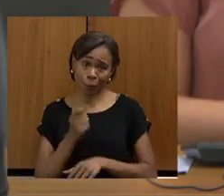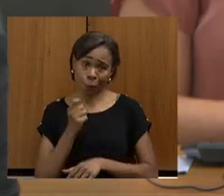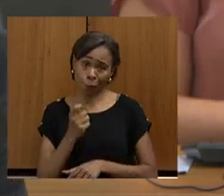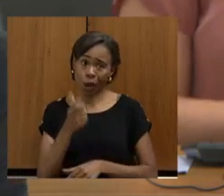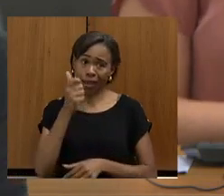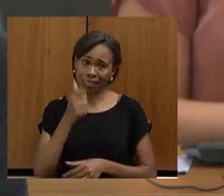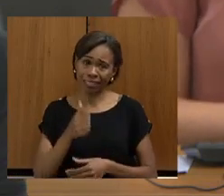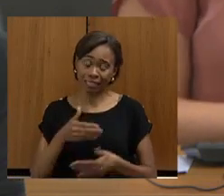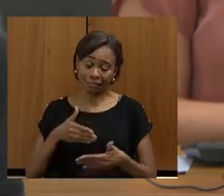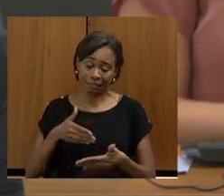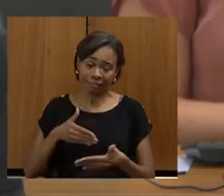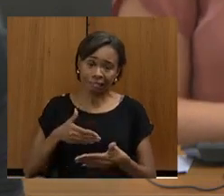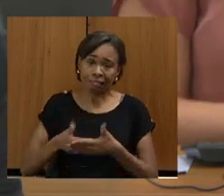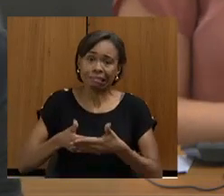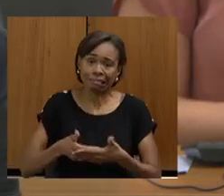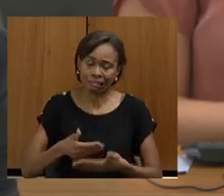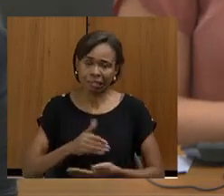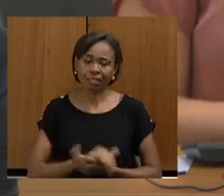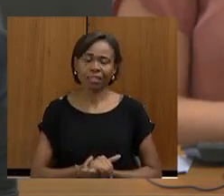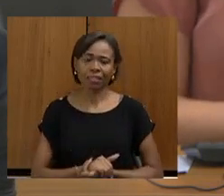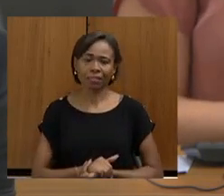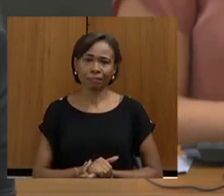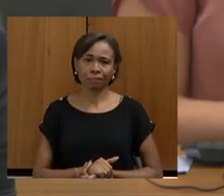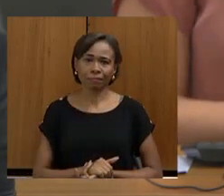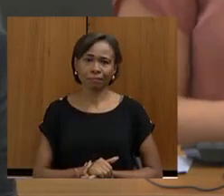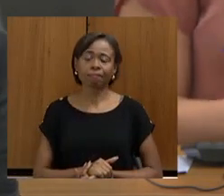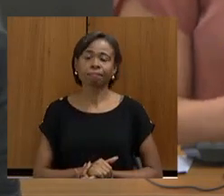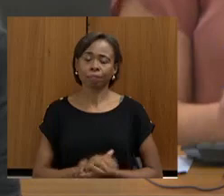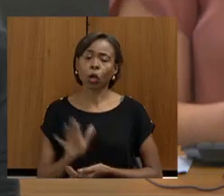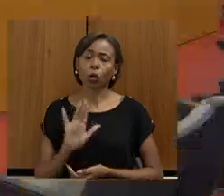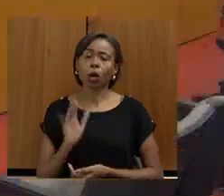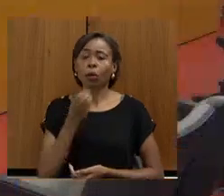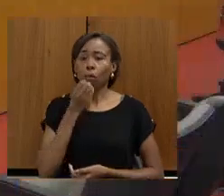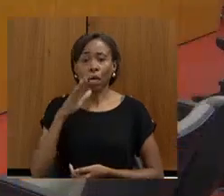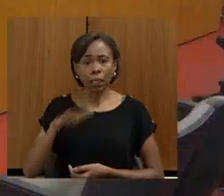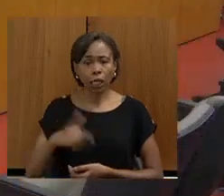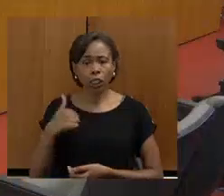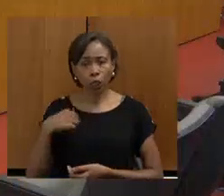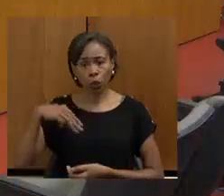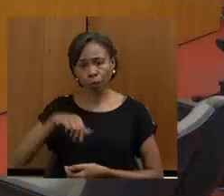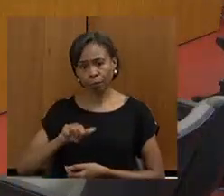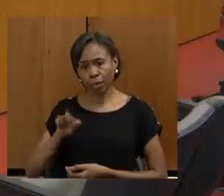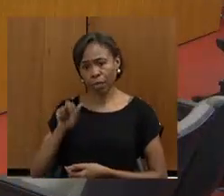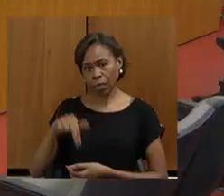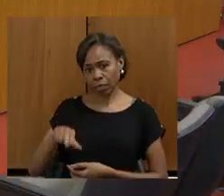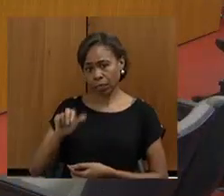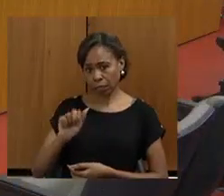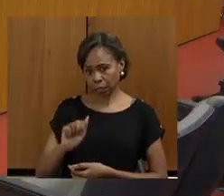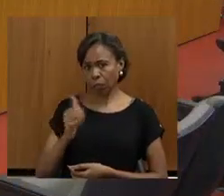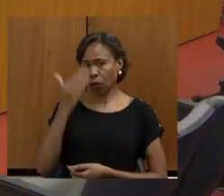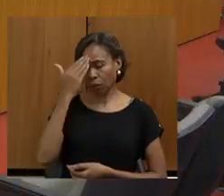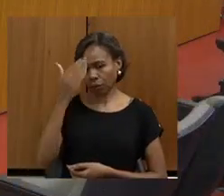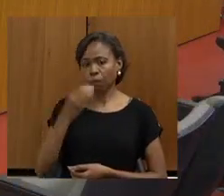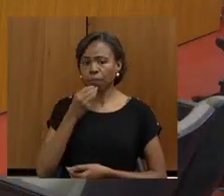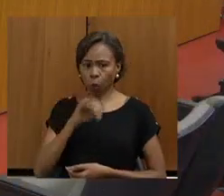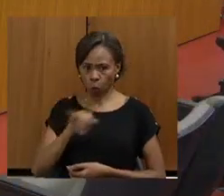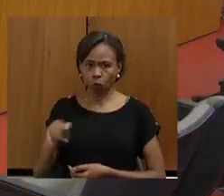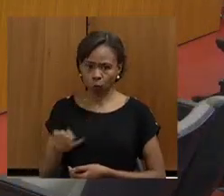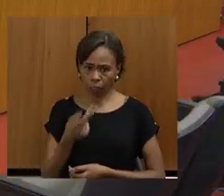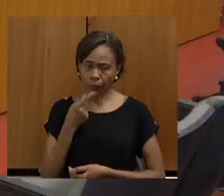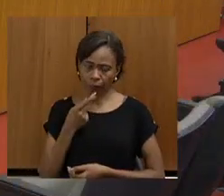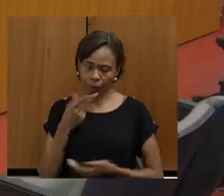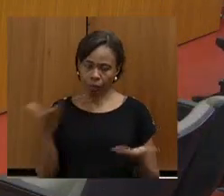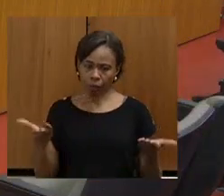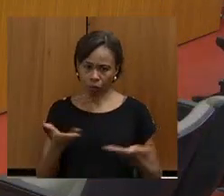aqui, eu já prorroguei aqui o máximo. Oi, boa tarde. Meu nome é Marina. Obrigada pela oportunidade de dar a palavra.